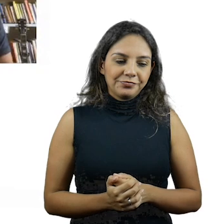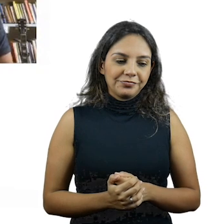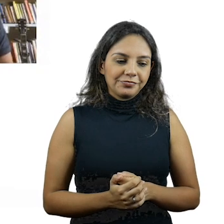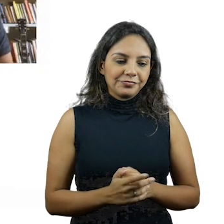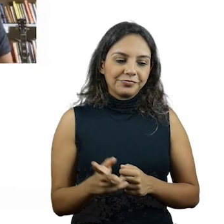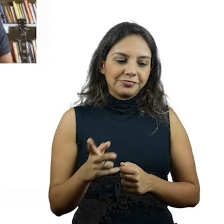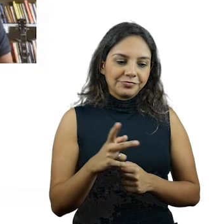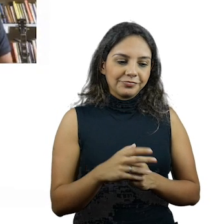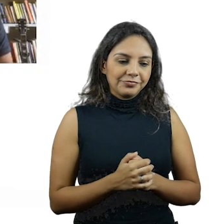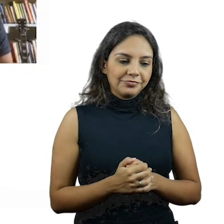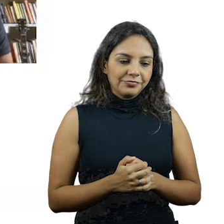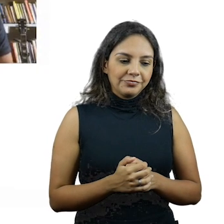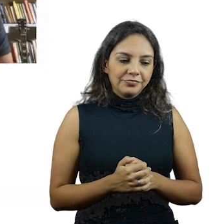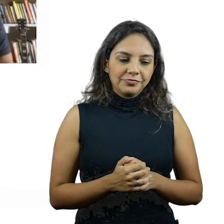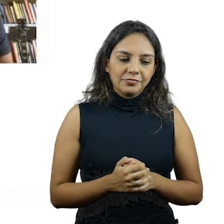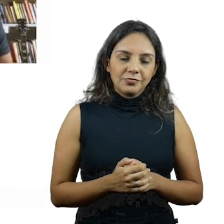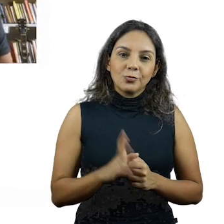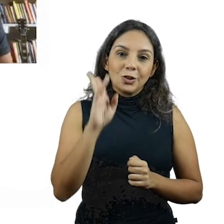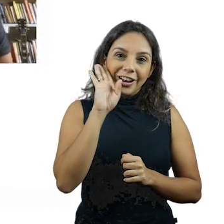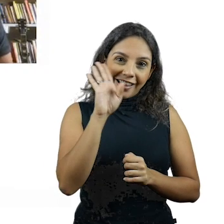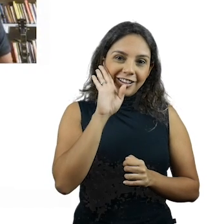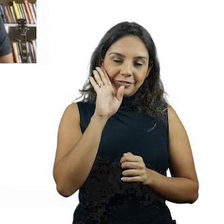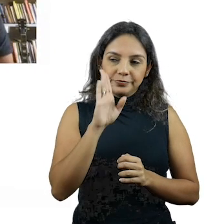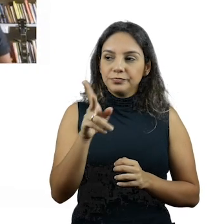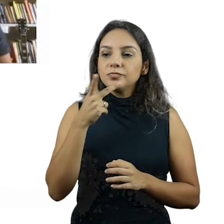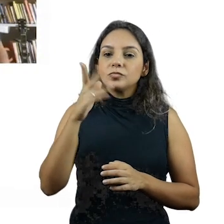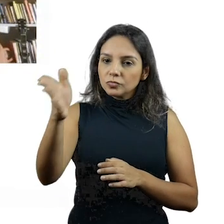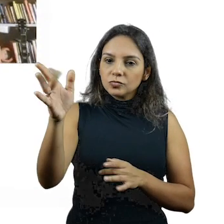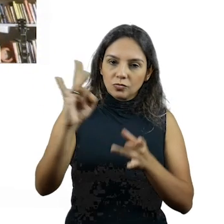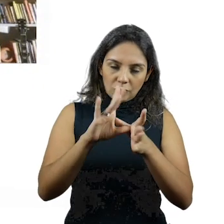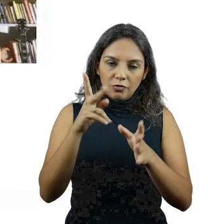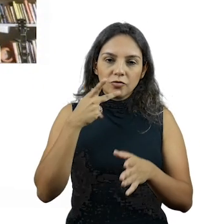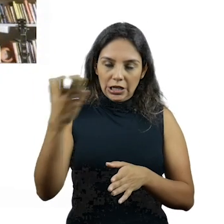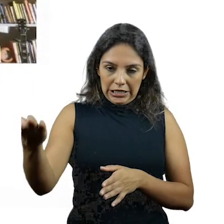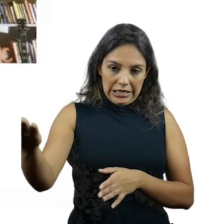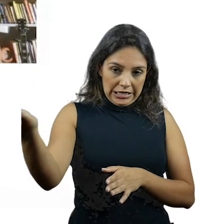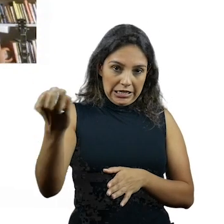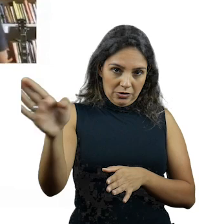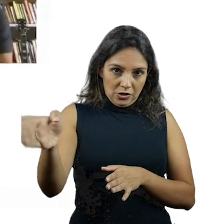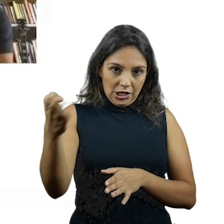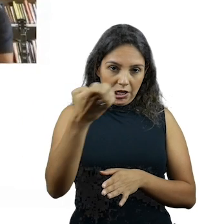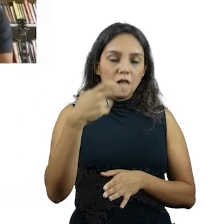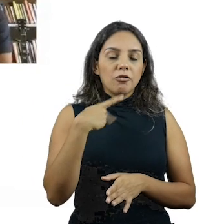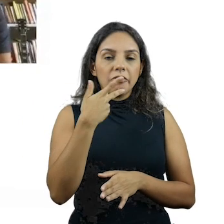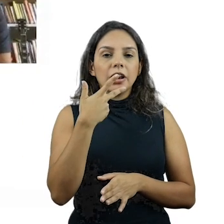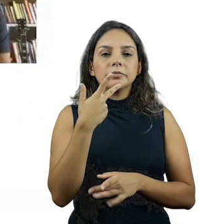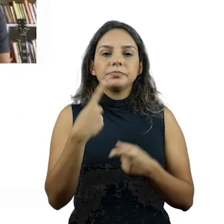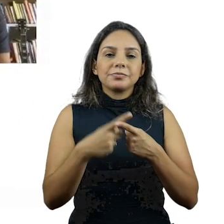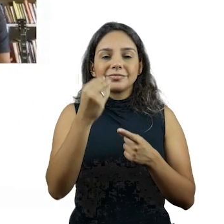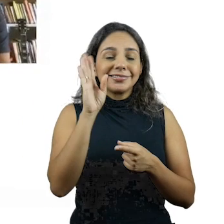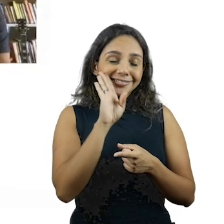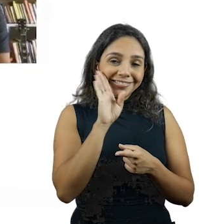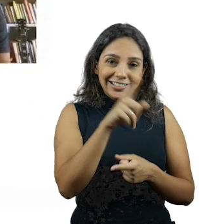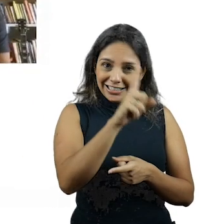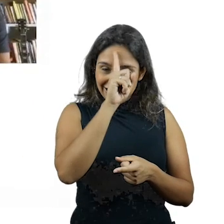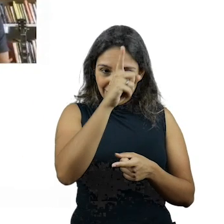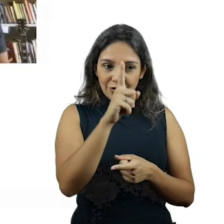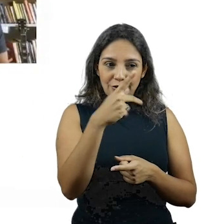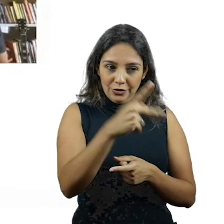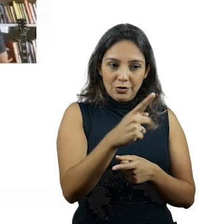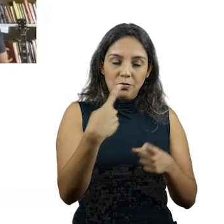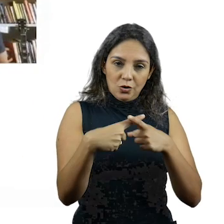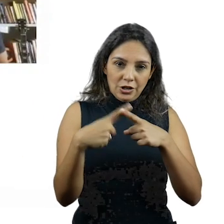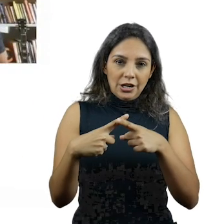Tony, pode falar. Não, eu queria dizer que é muito legal essa ideia do